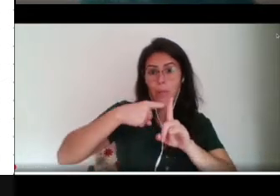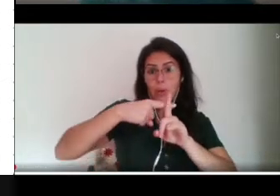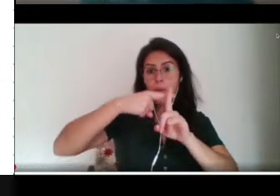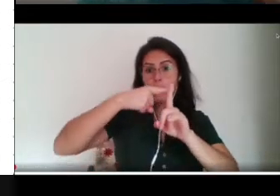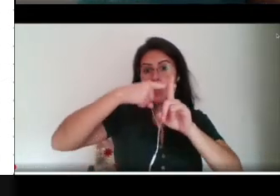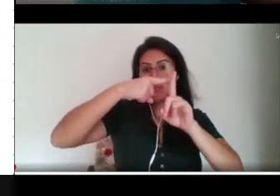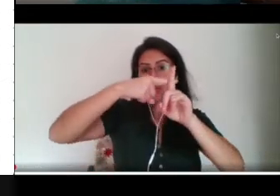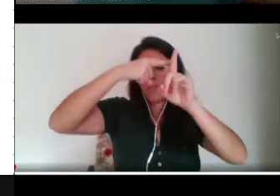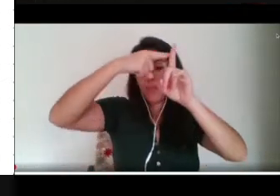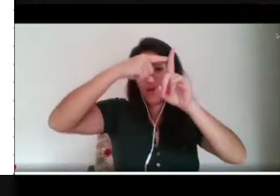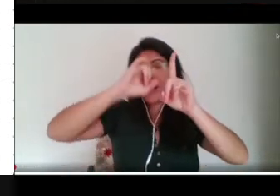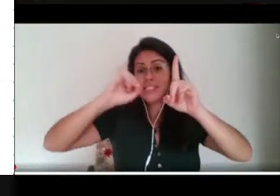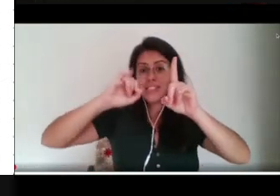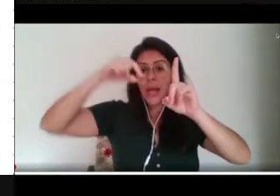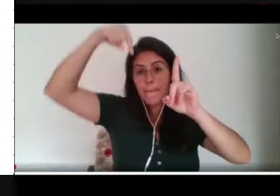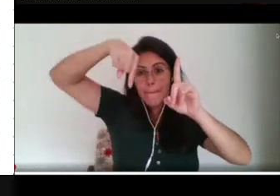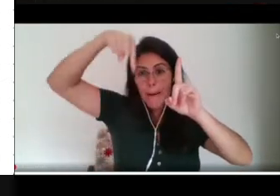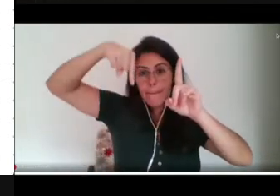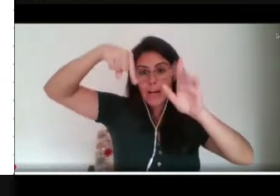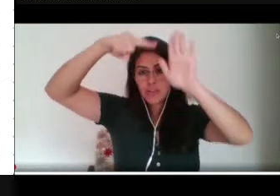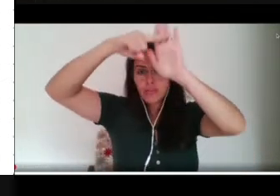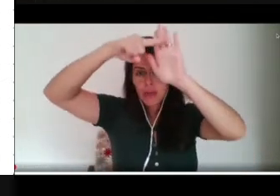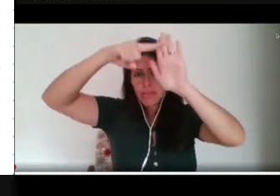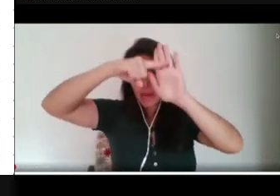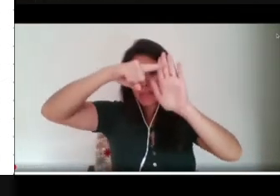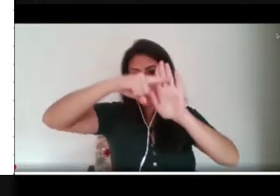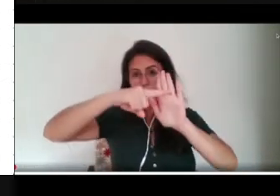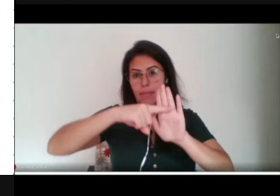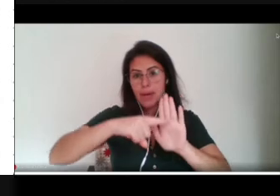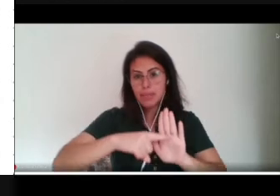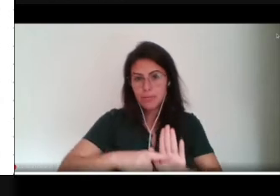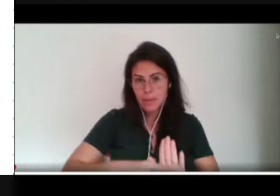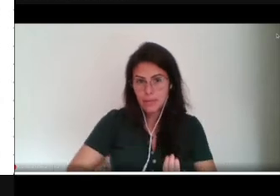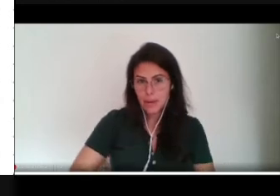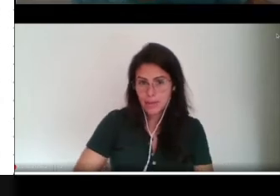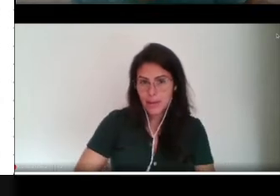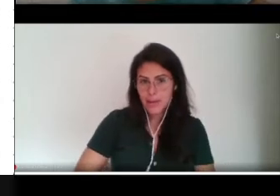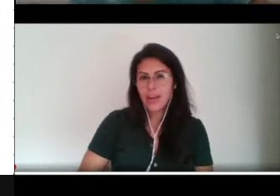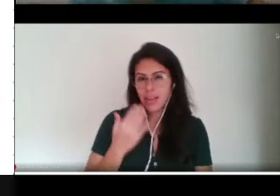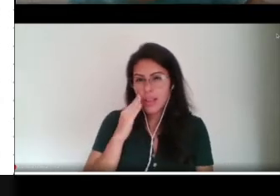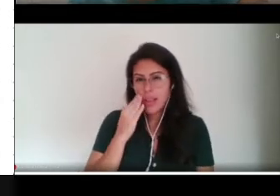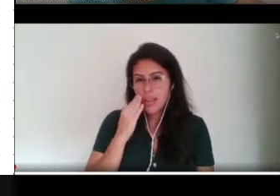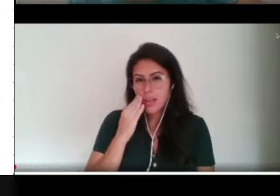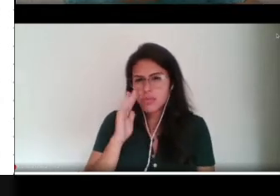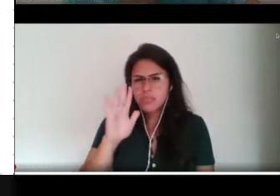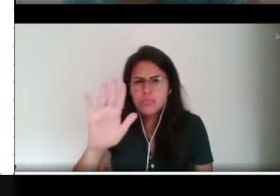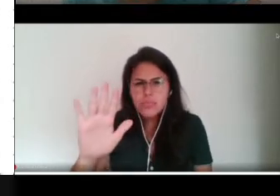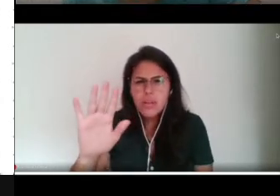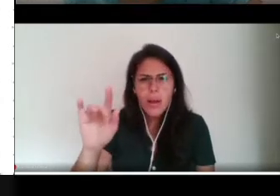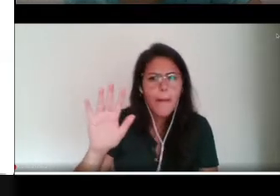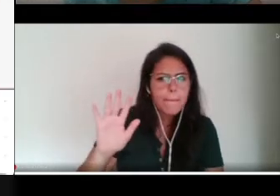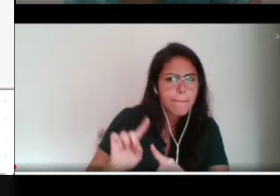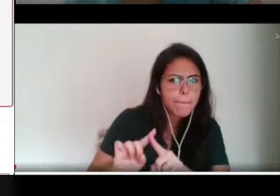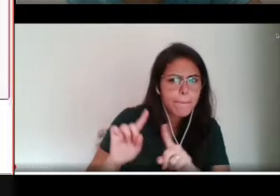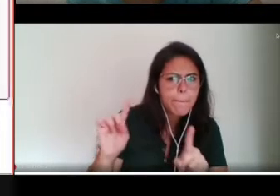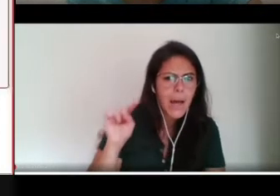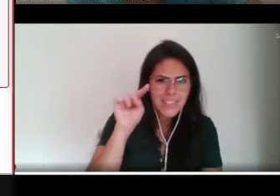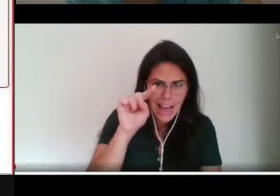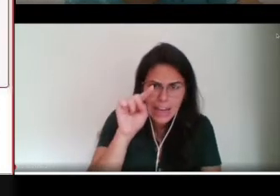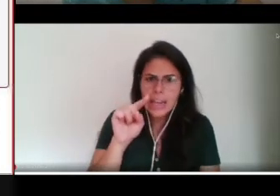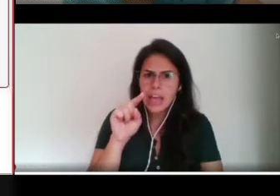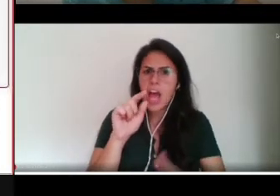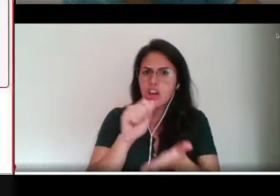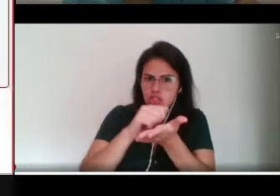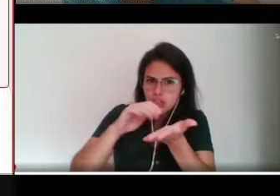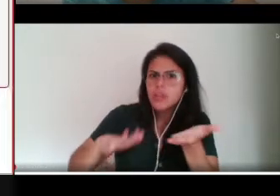coordenadas. Entendeu? Nesse caso, o exercício que falou, né? Que era para usar esse esquema. O exercício falou, você tem razão. Está escrito aqui,